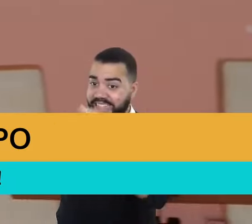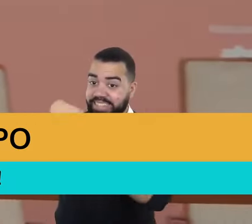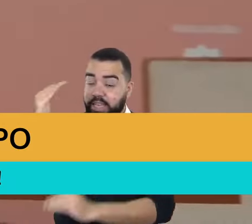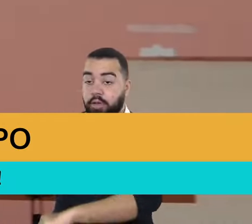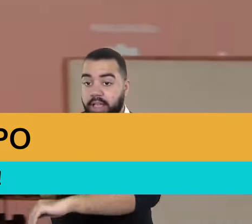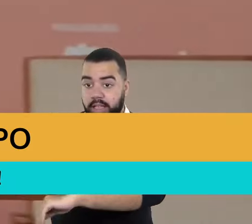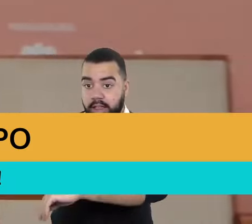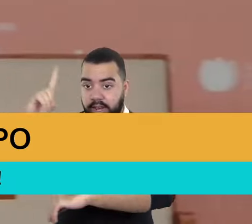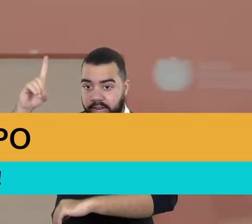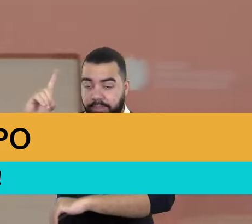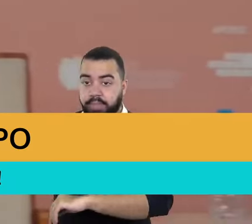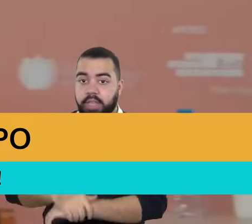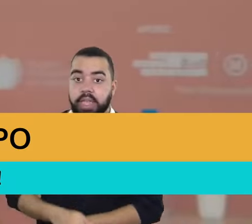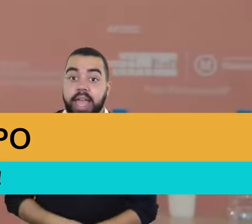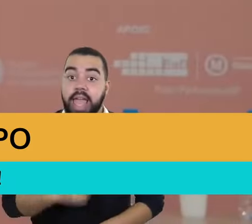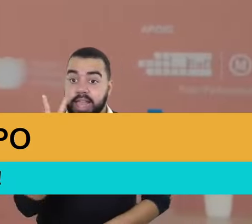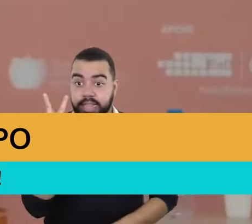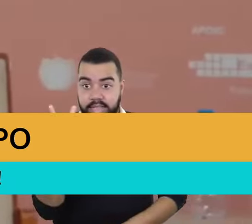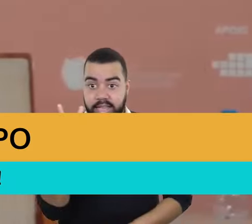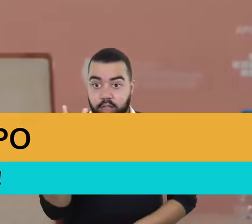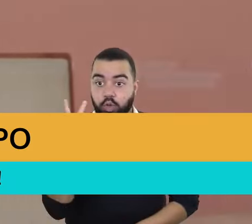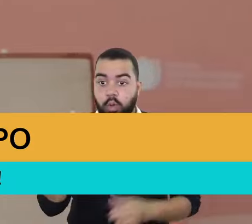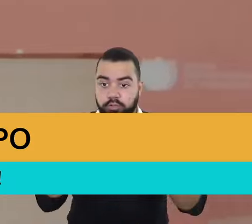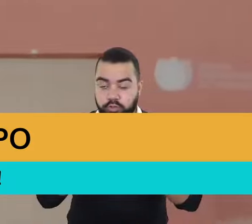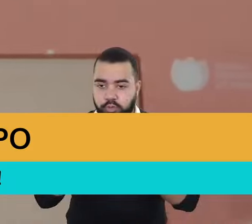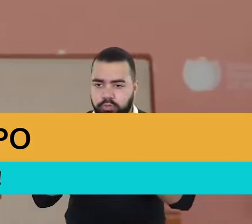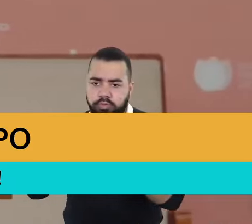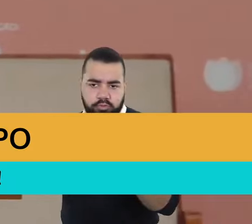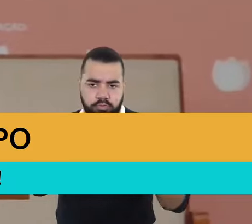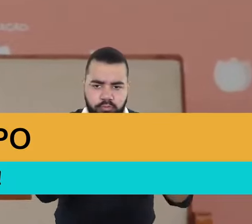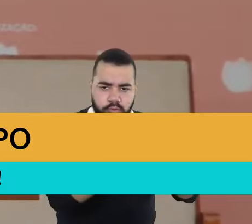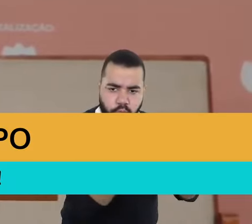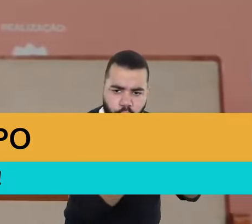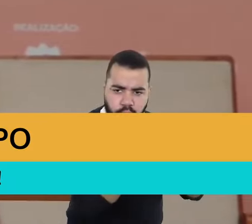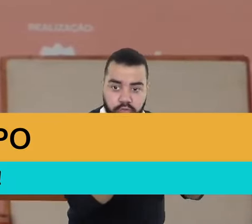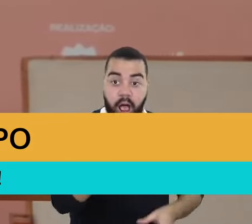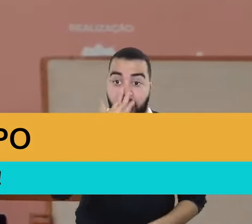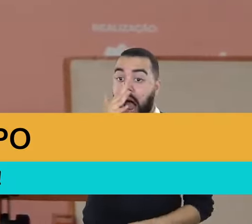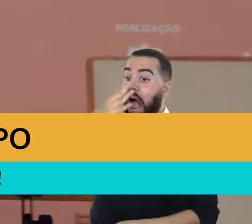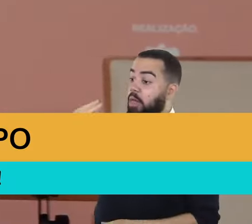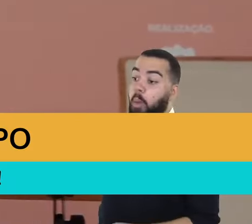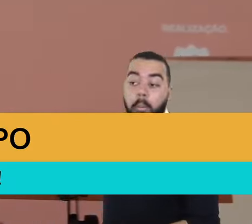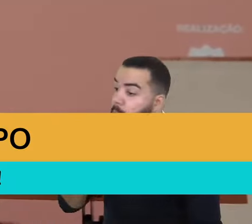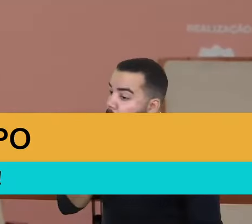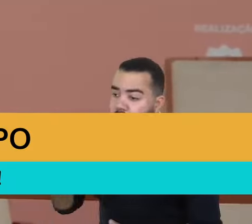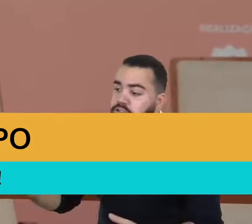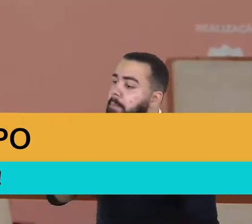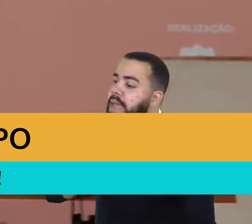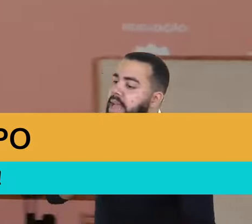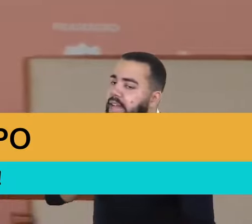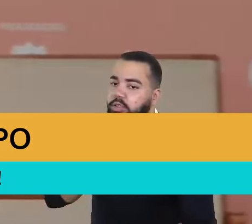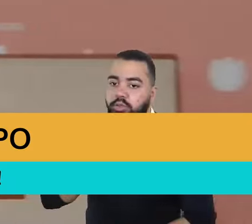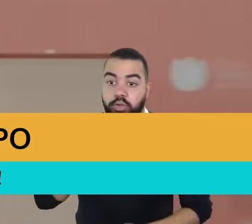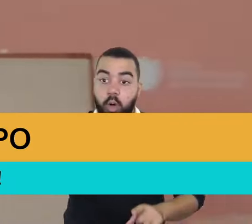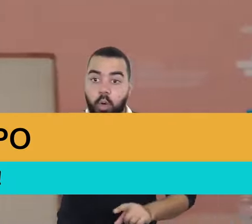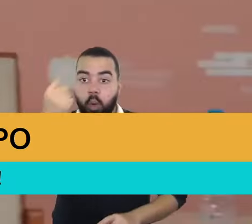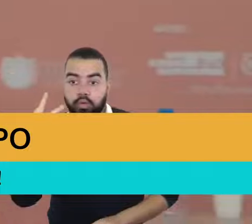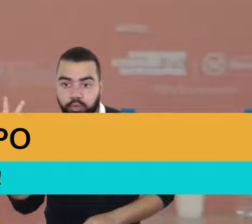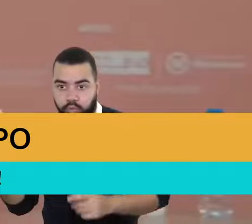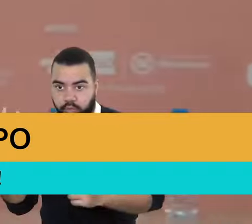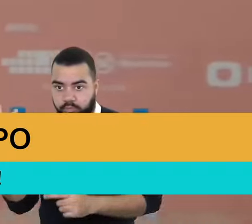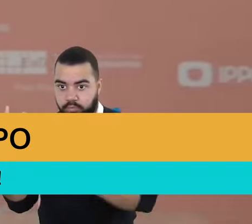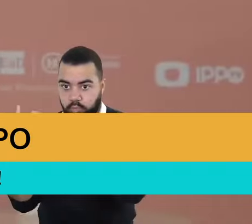grupo que se escandalizava comigo e o grupo do Deixa Menina. Sabe? Deixa a menina, deixa a